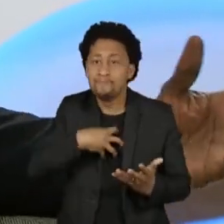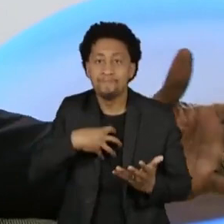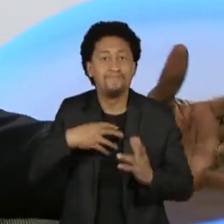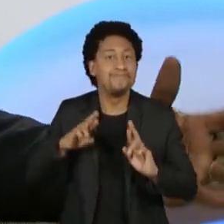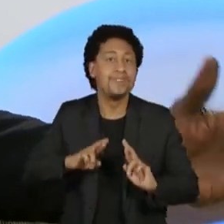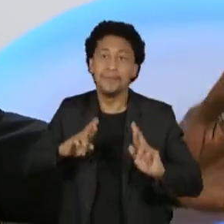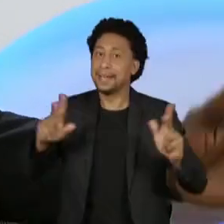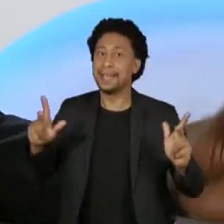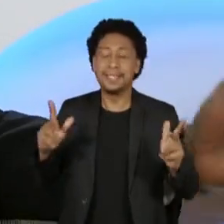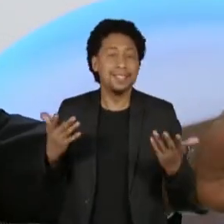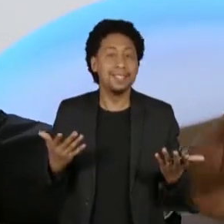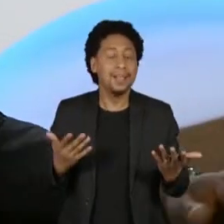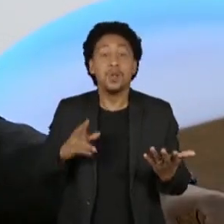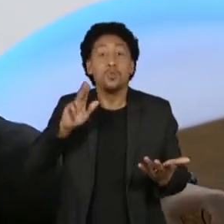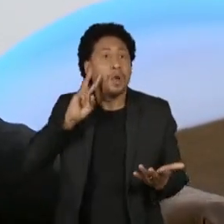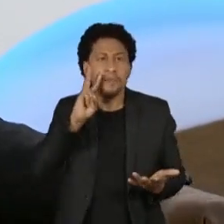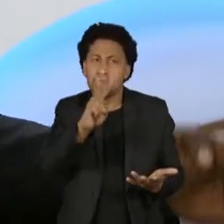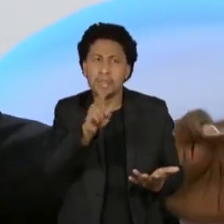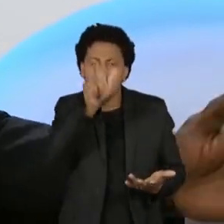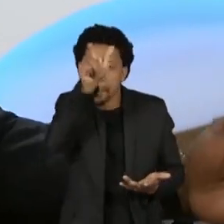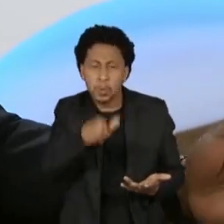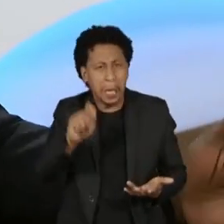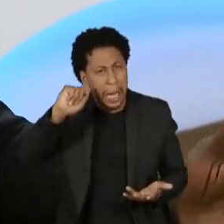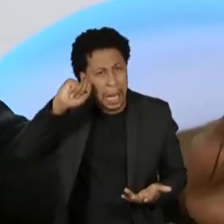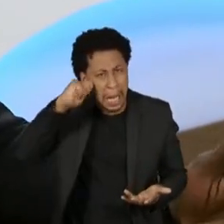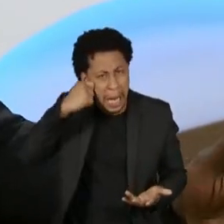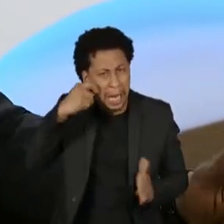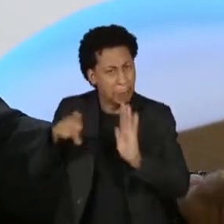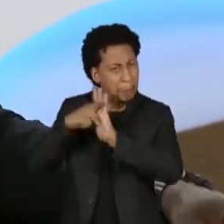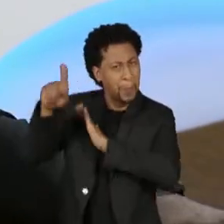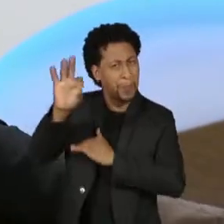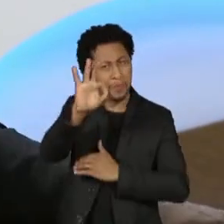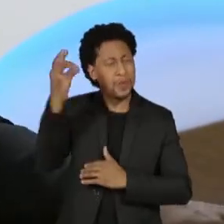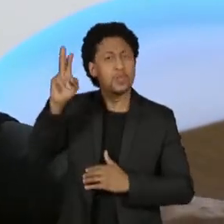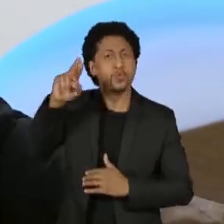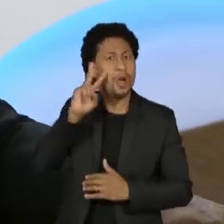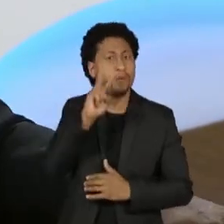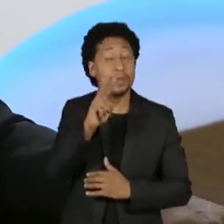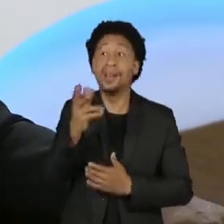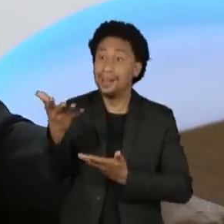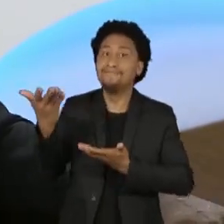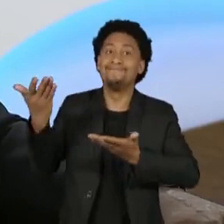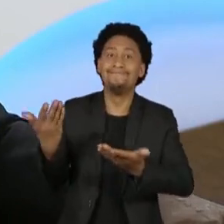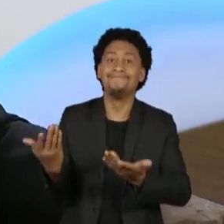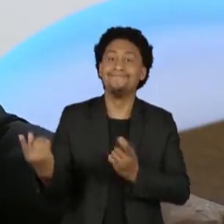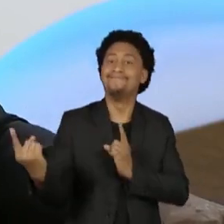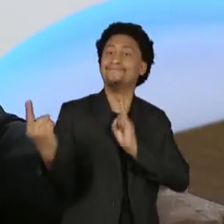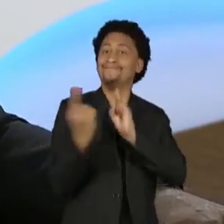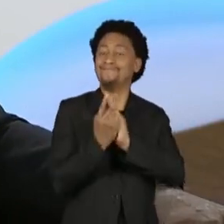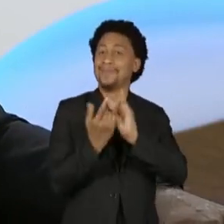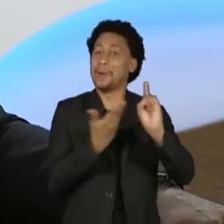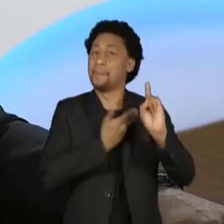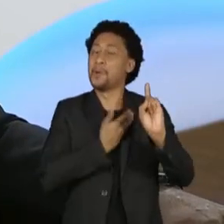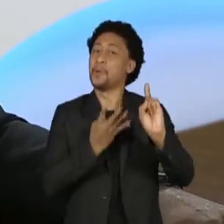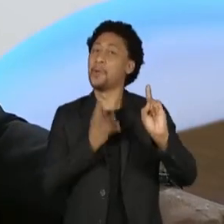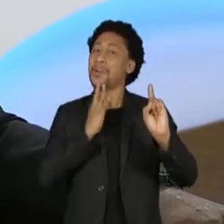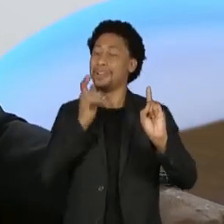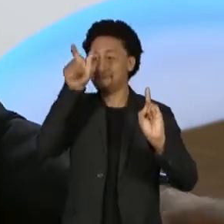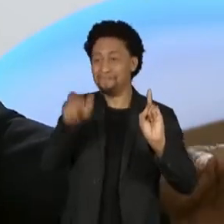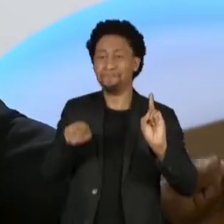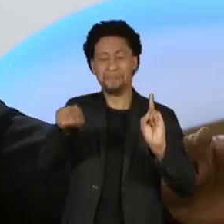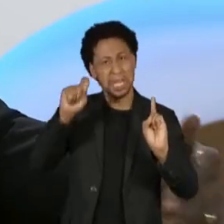não vi homem negro francês né Hoje é muito mais comum e eu chego em